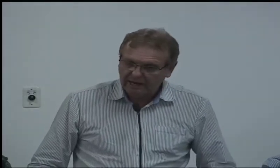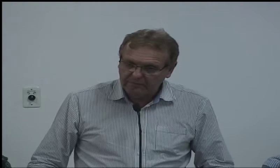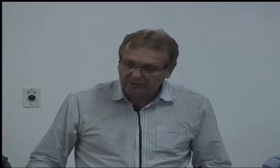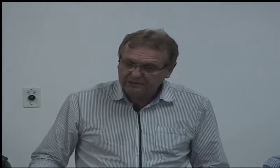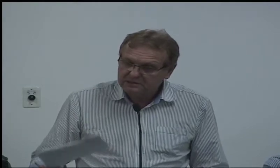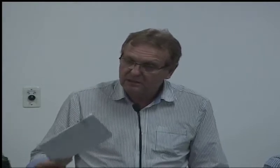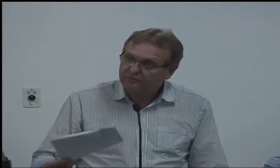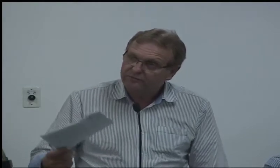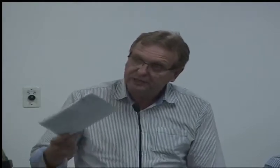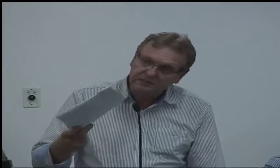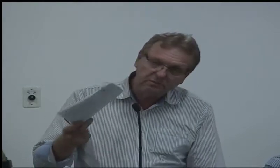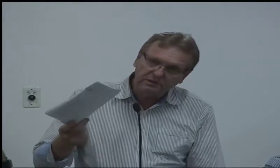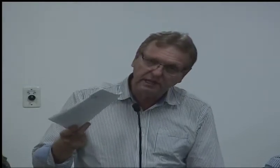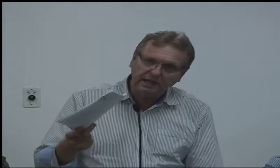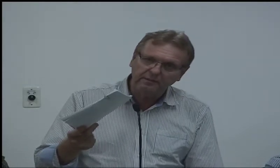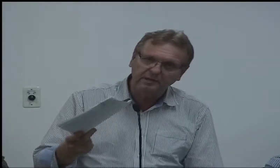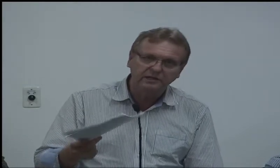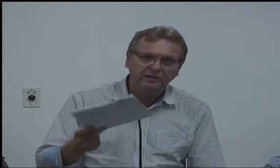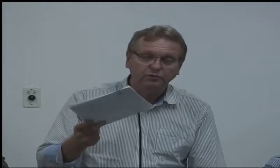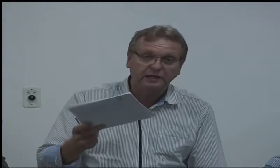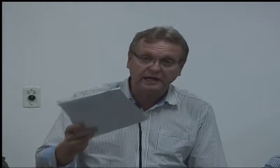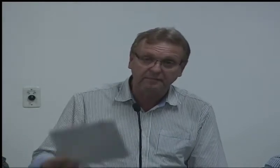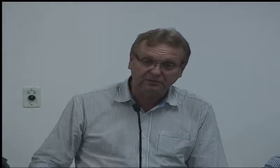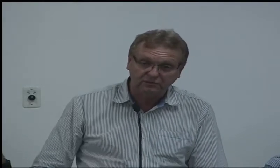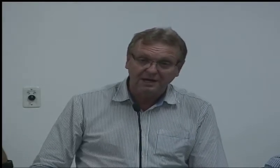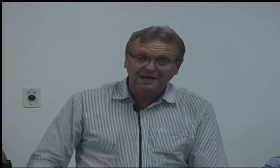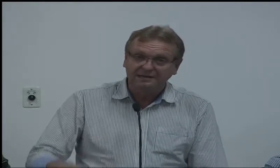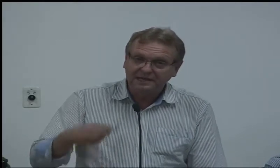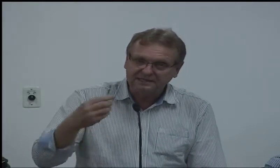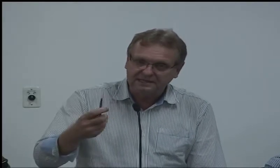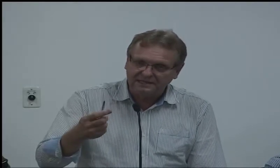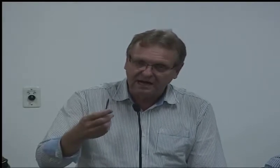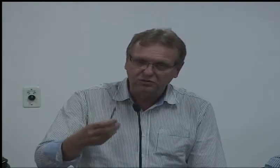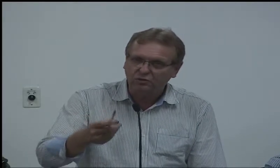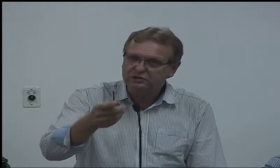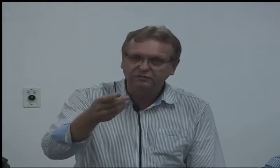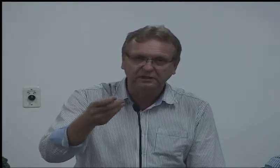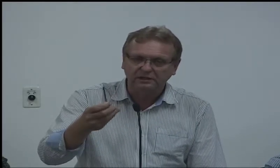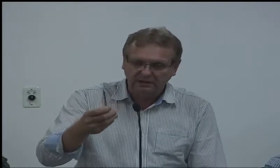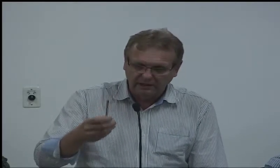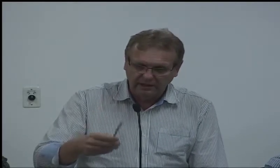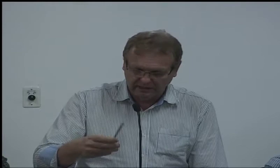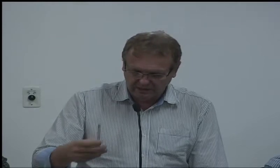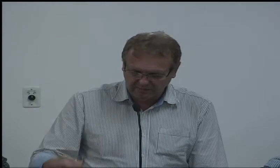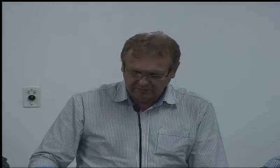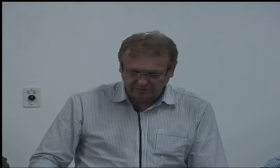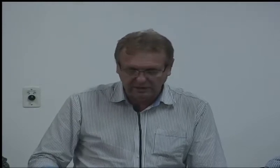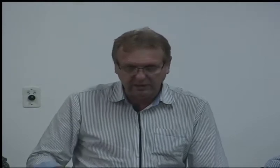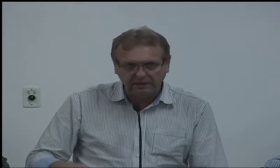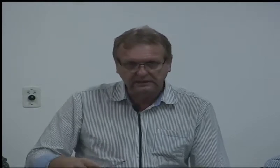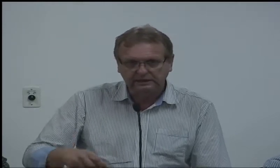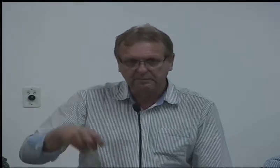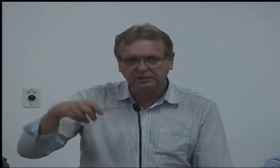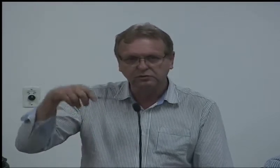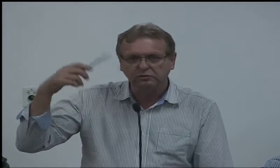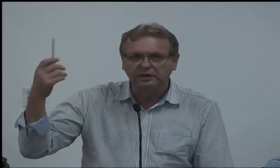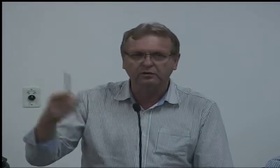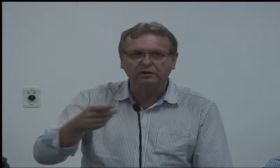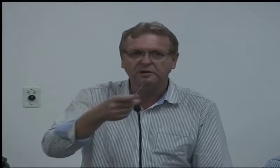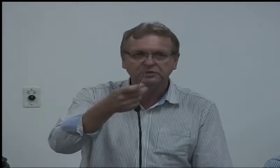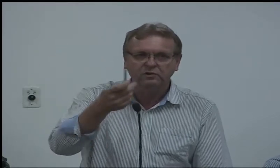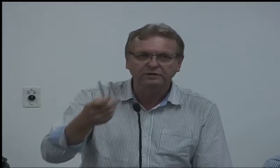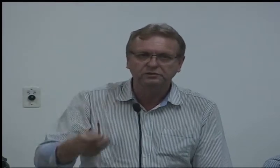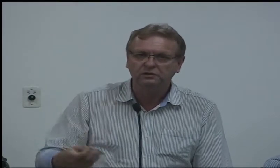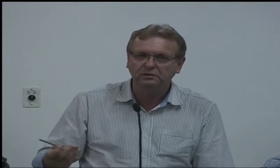é porque senão fica esse monte de requerimento e os requerimentos necessários hoje houve requerimento que já até passou o